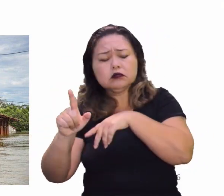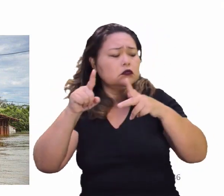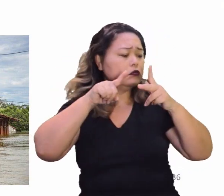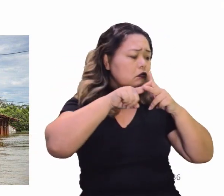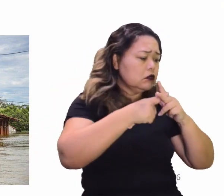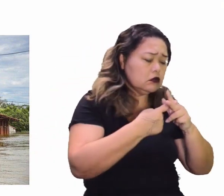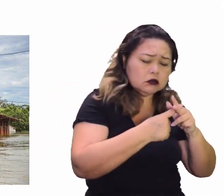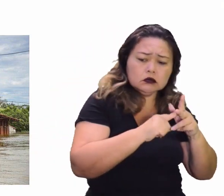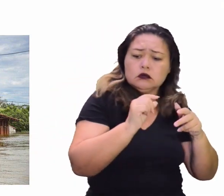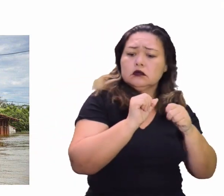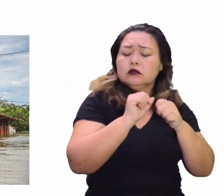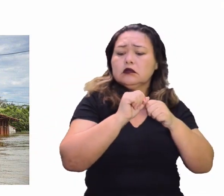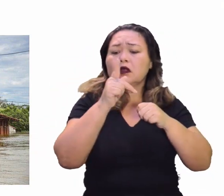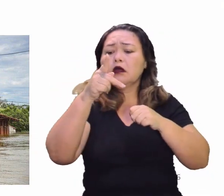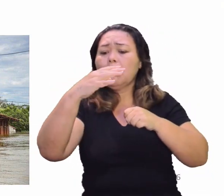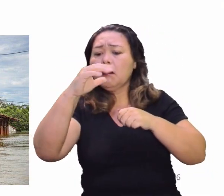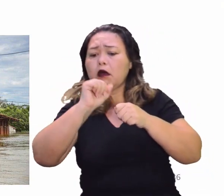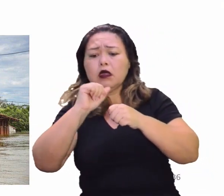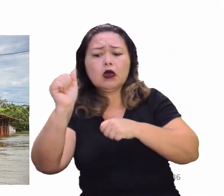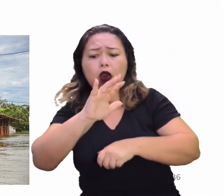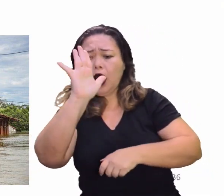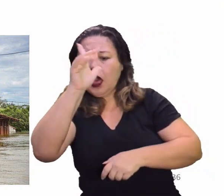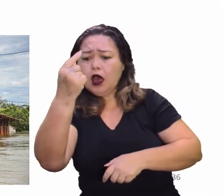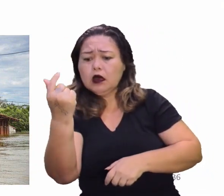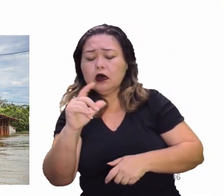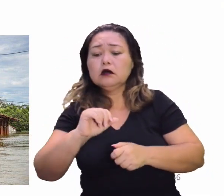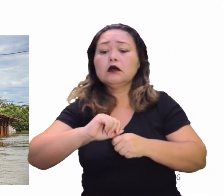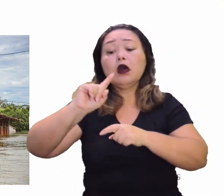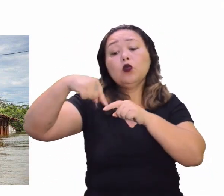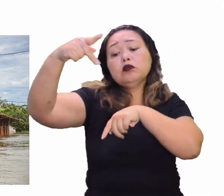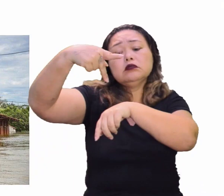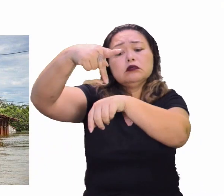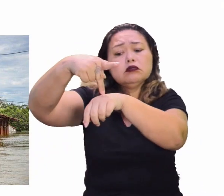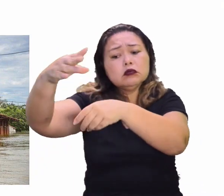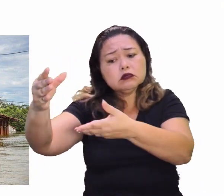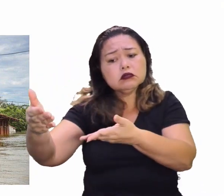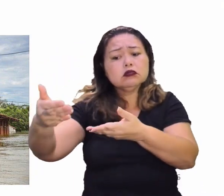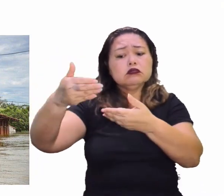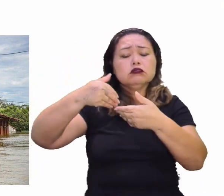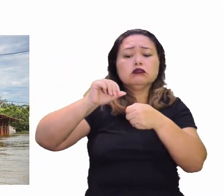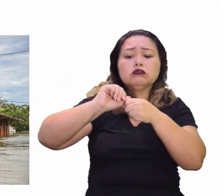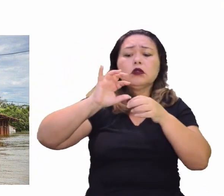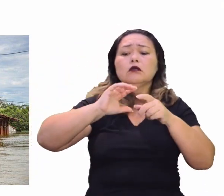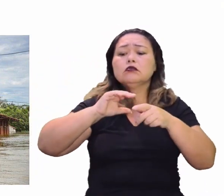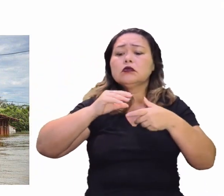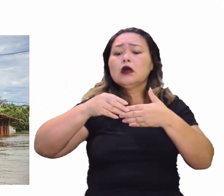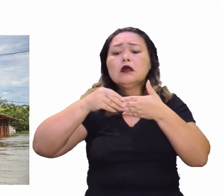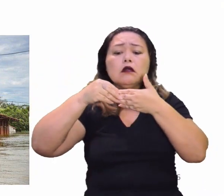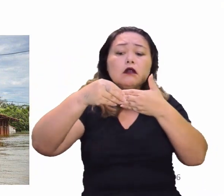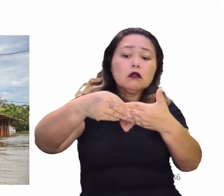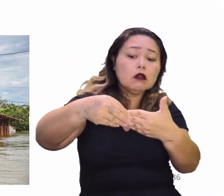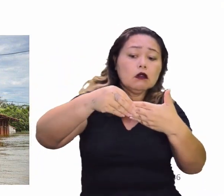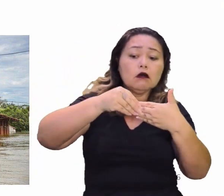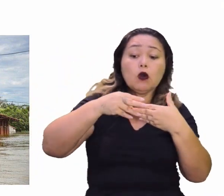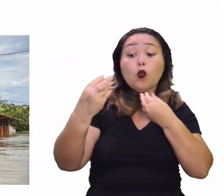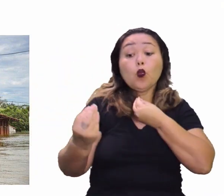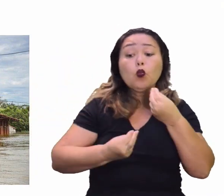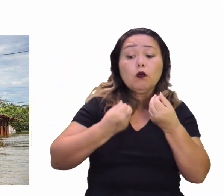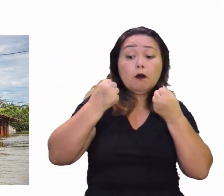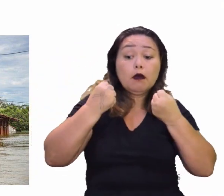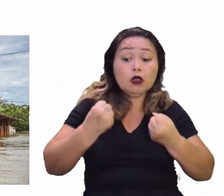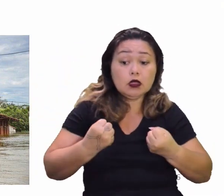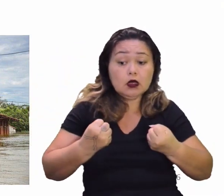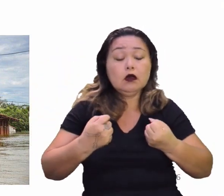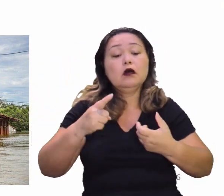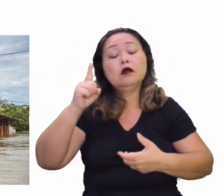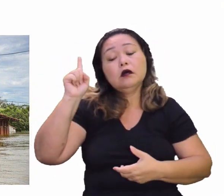oficina, as Exatamente. peças eram muito caras, eram peças importadas, tinha a questão da logística até chegar aqui,